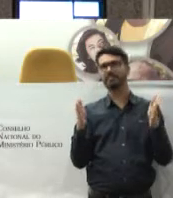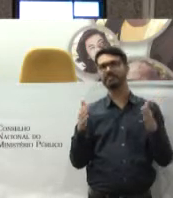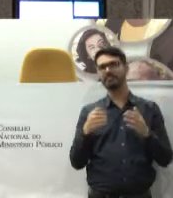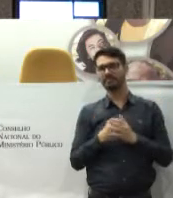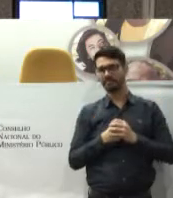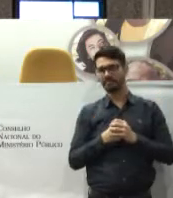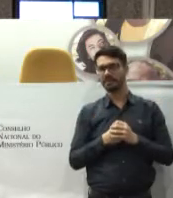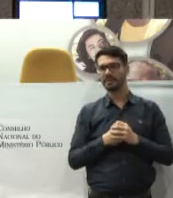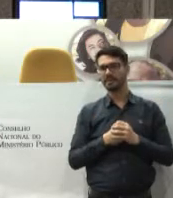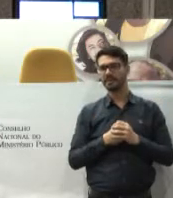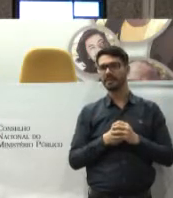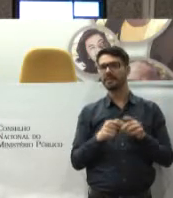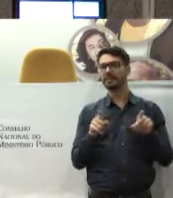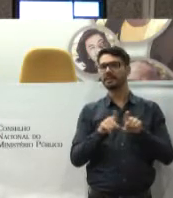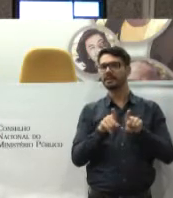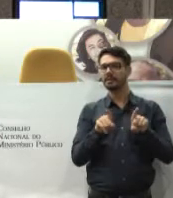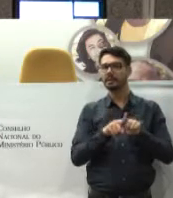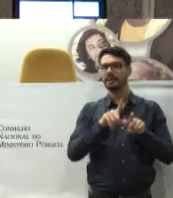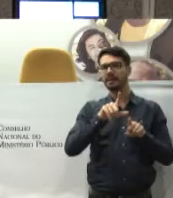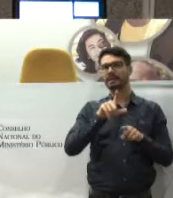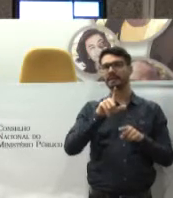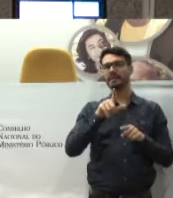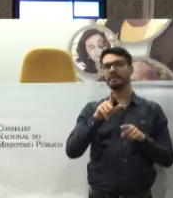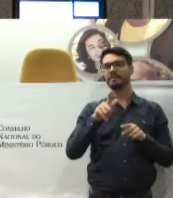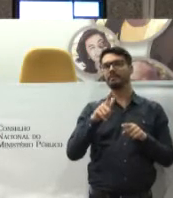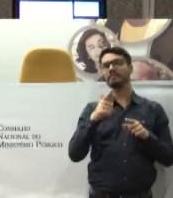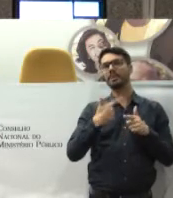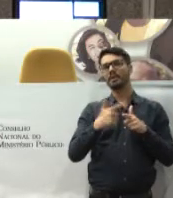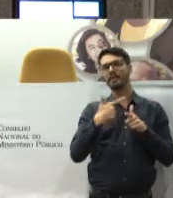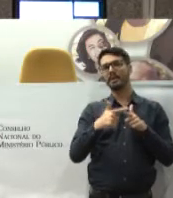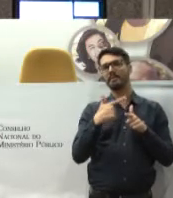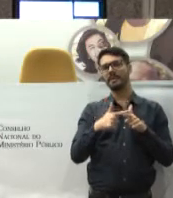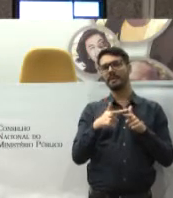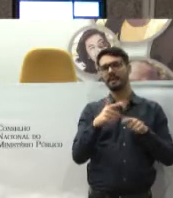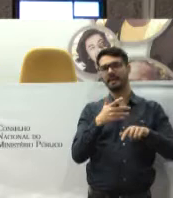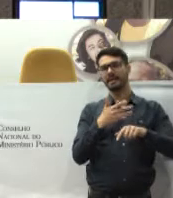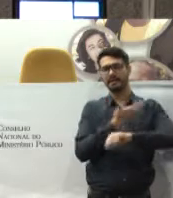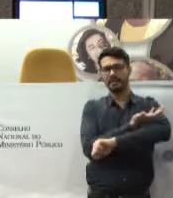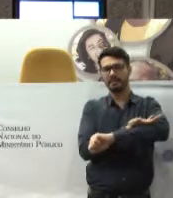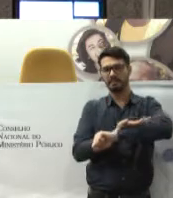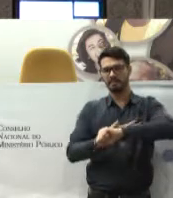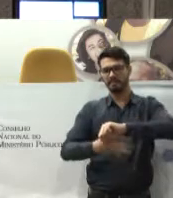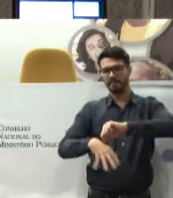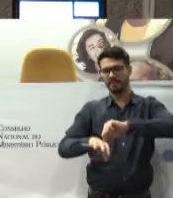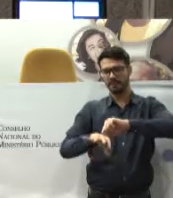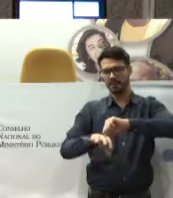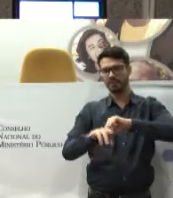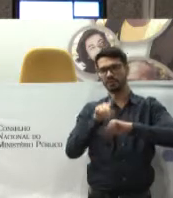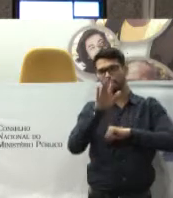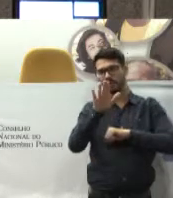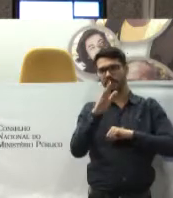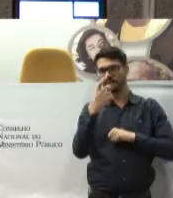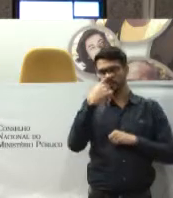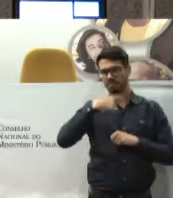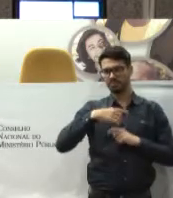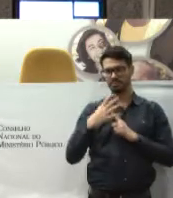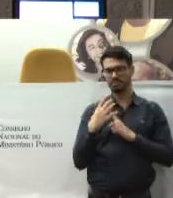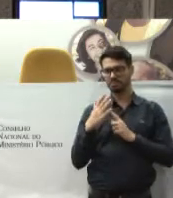significativo. Lesões ambientais que repercutem no meio ambiente natural, mas não repercutem sobre as